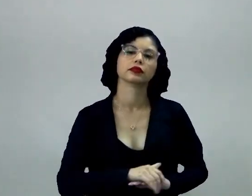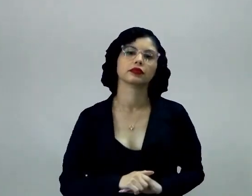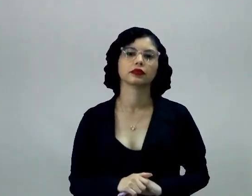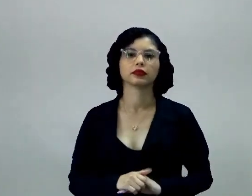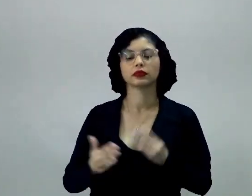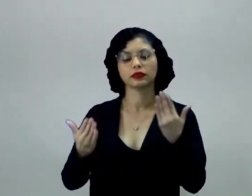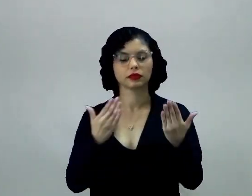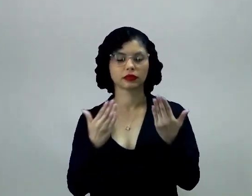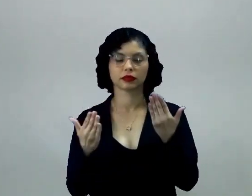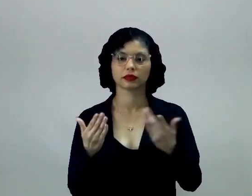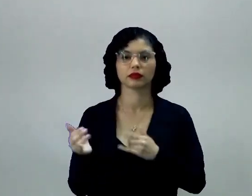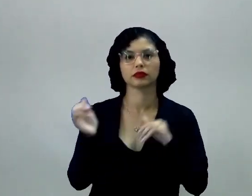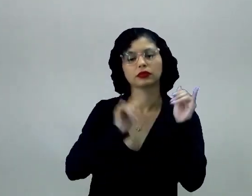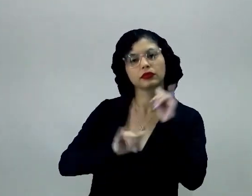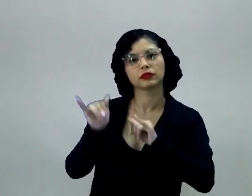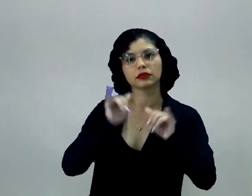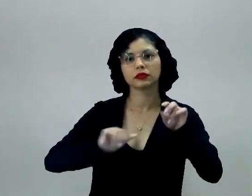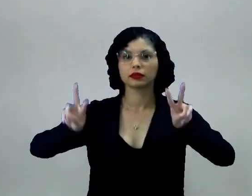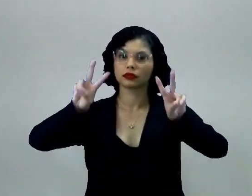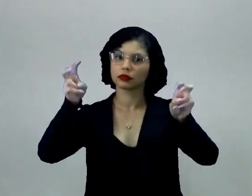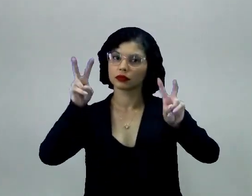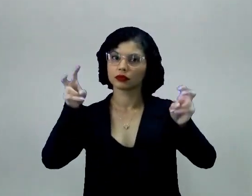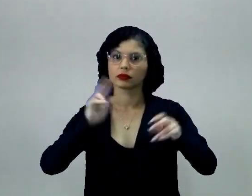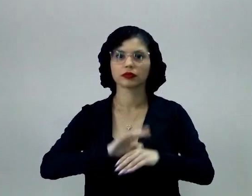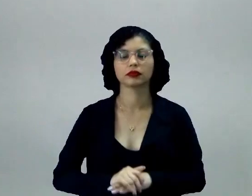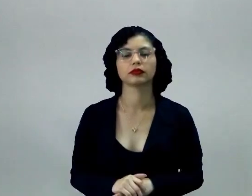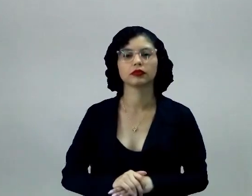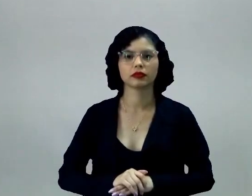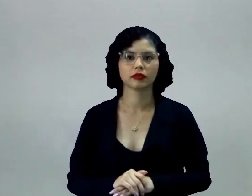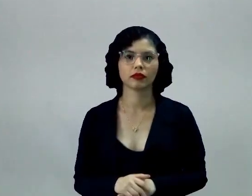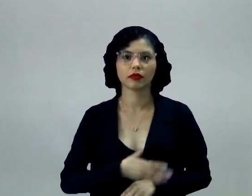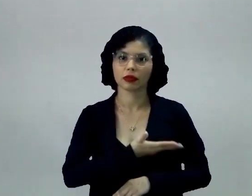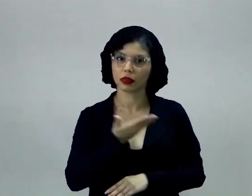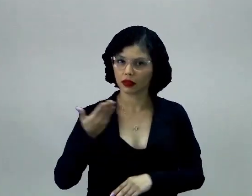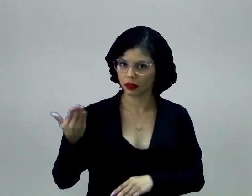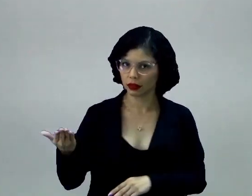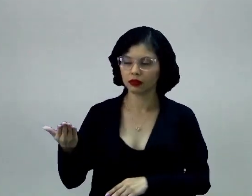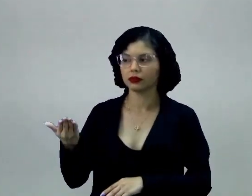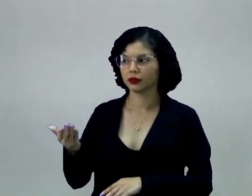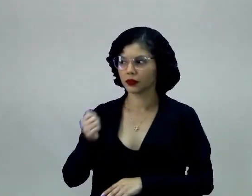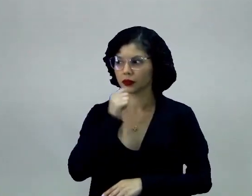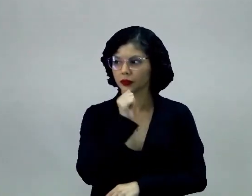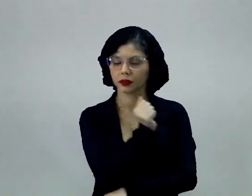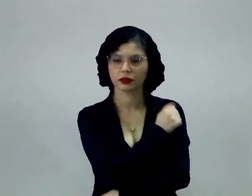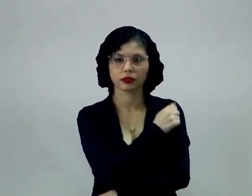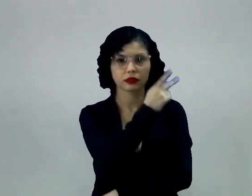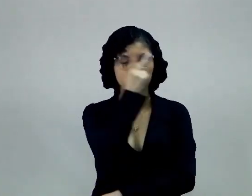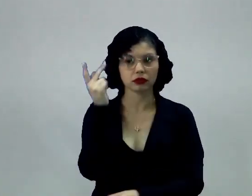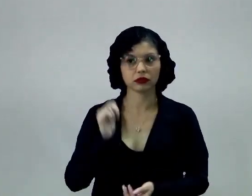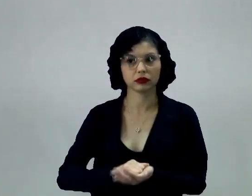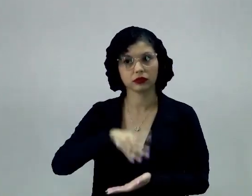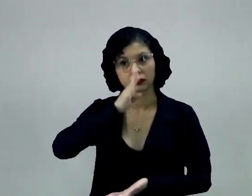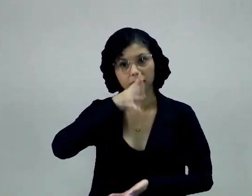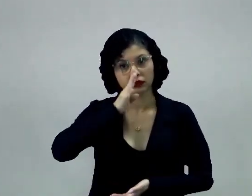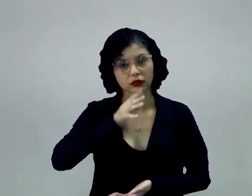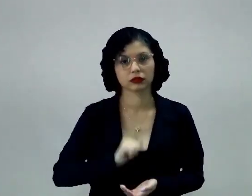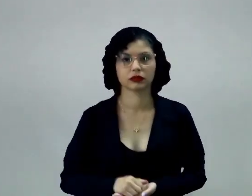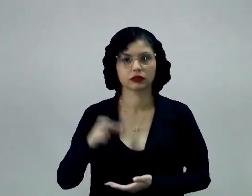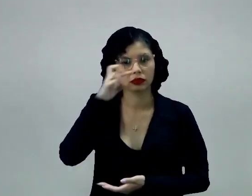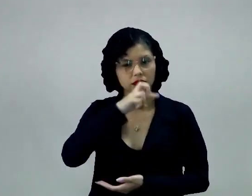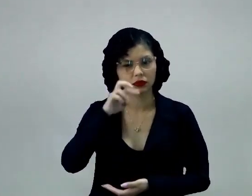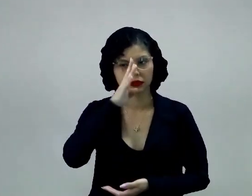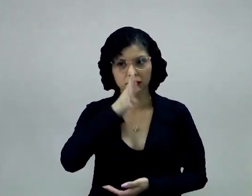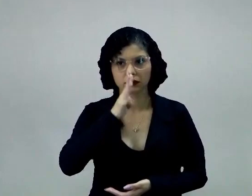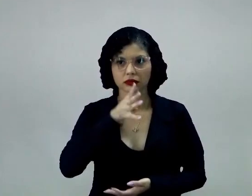vocês, comparando notícias da mesma temática, para vocês serem alunos, pessoas mais críticas, terem uma